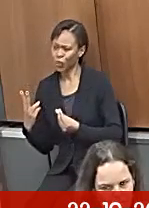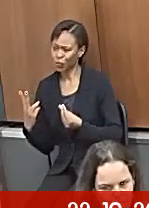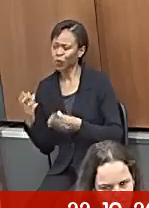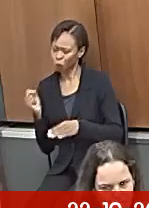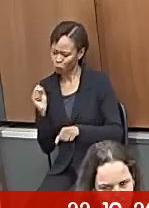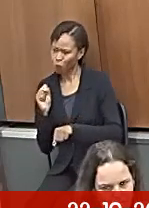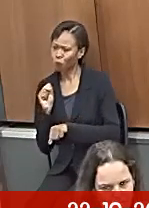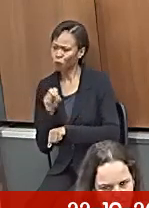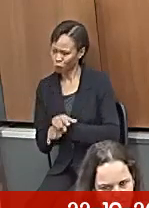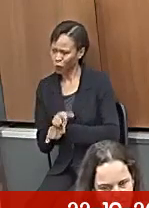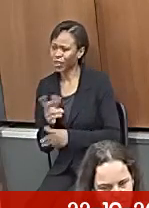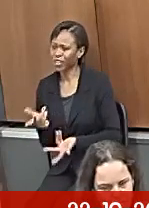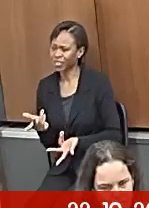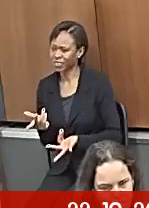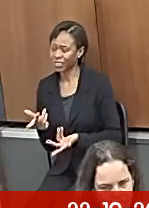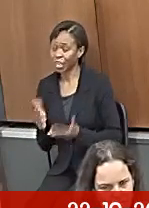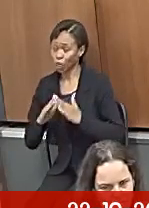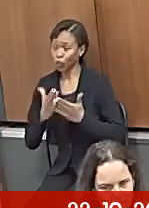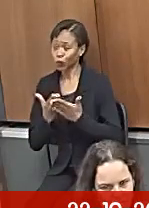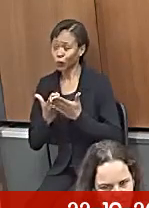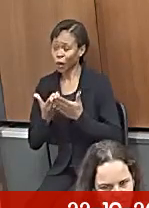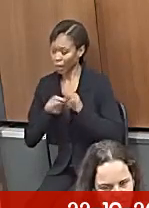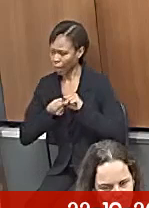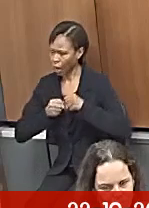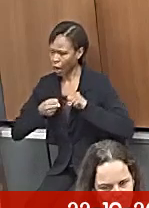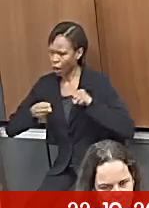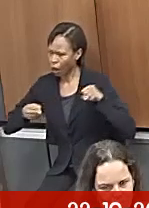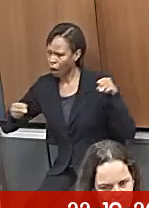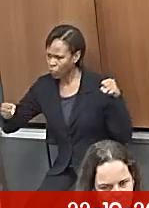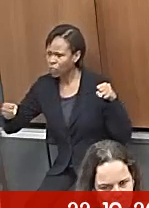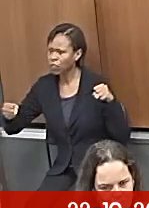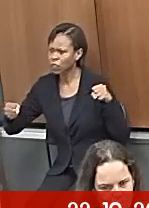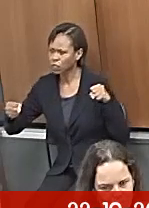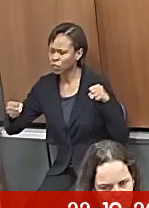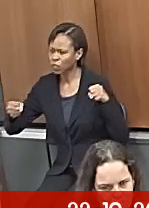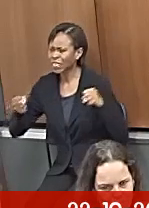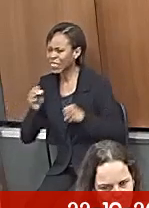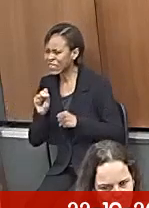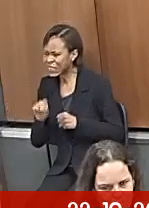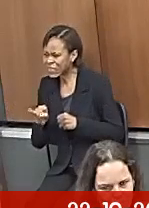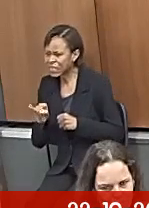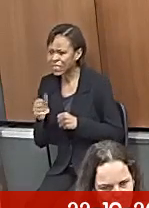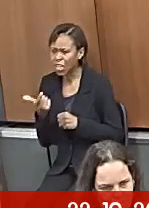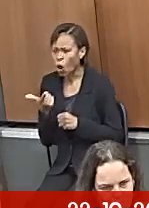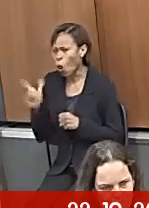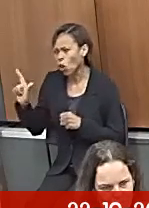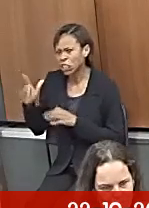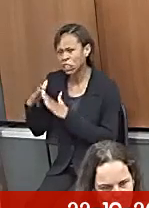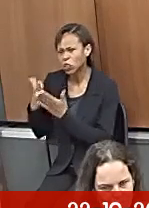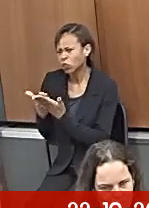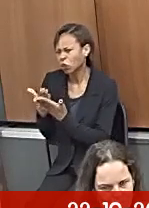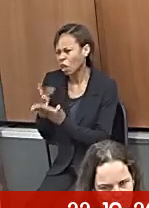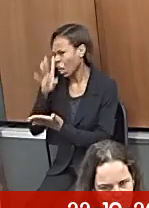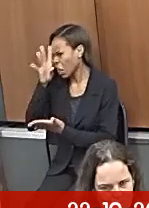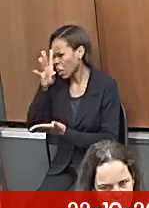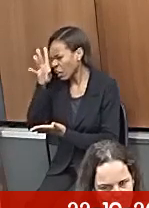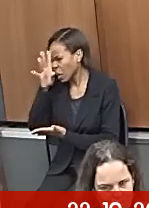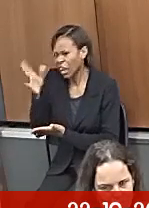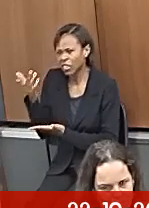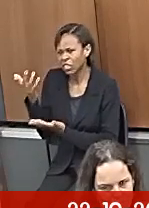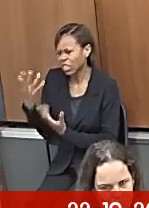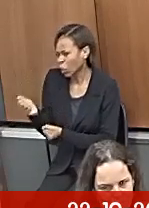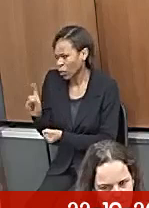Uma escola grande, uma escola que qualquer desculpa que outra trouxesse,